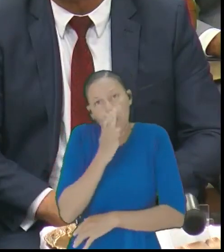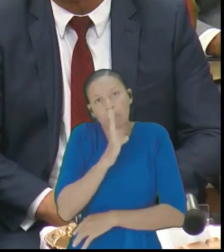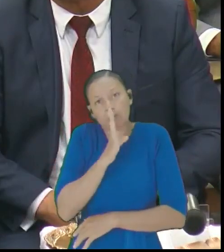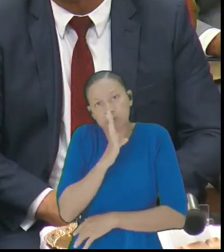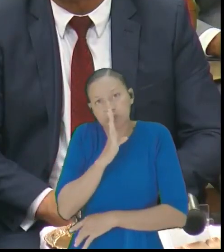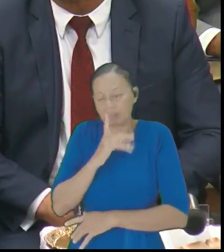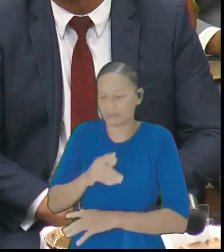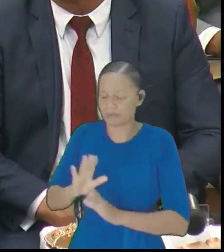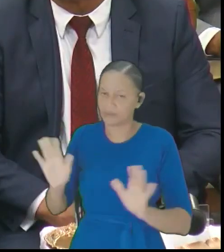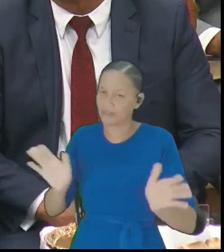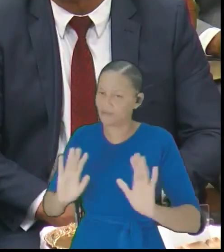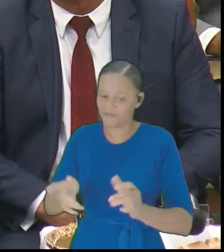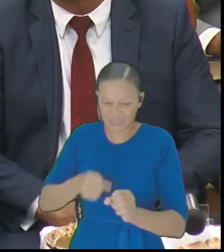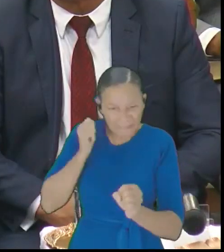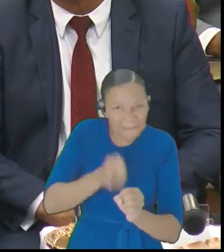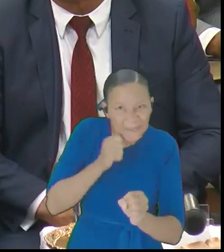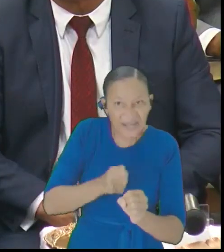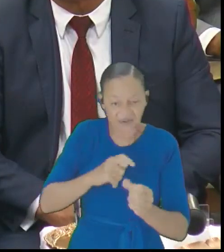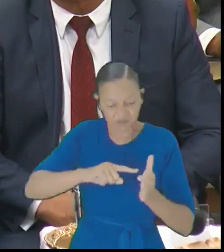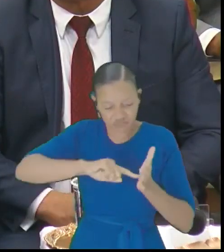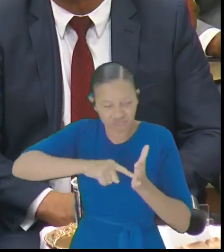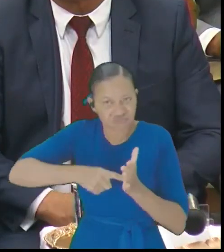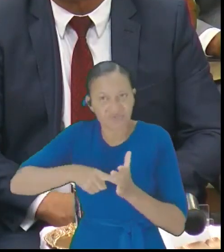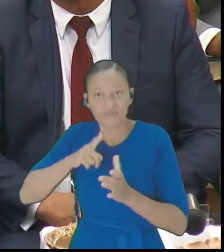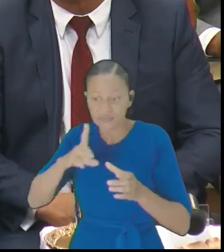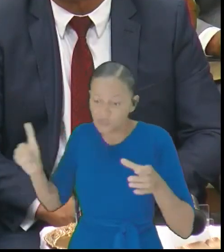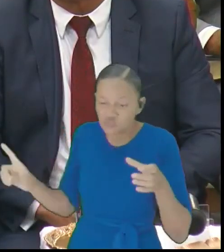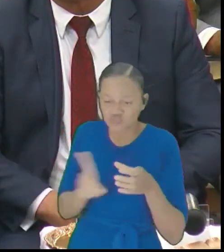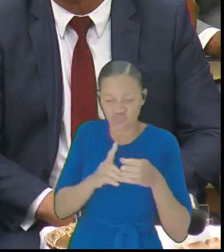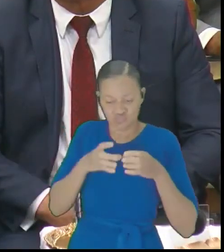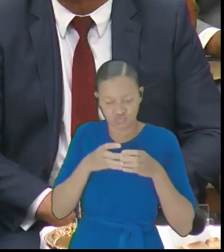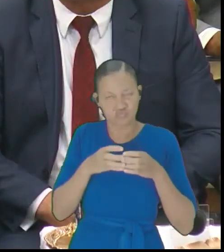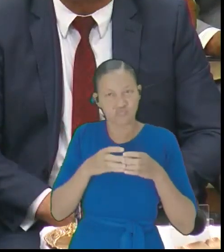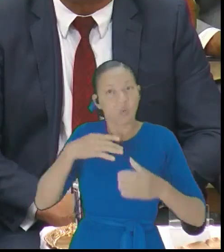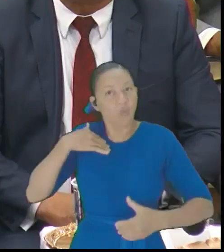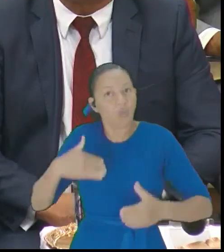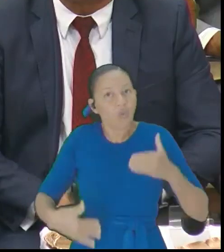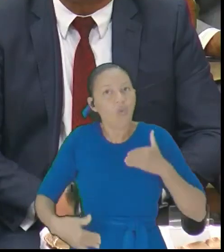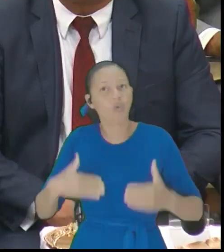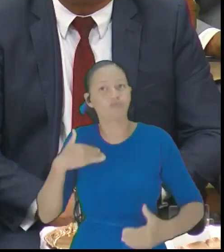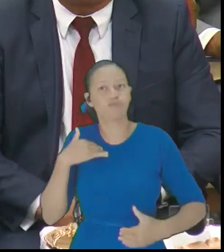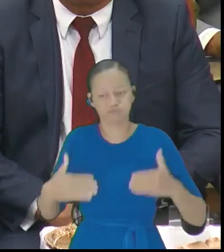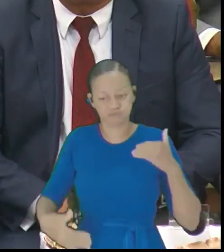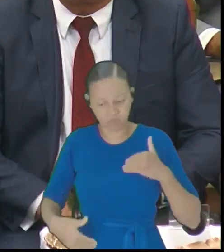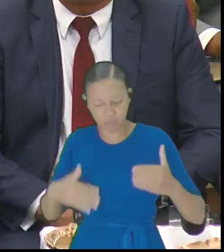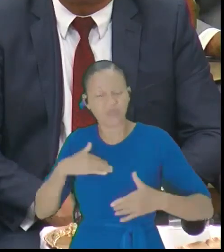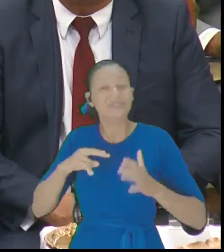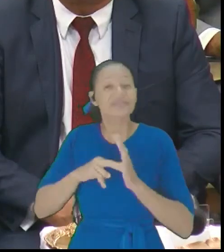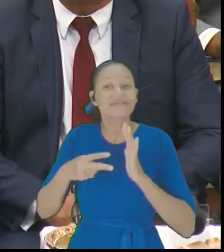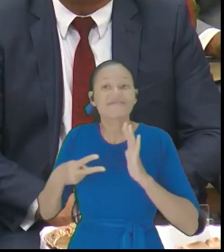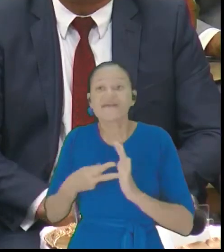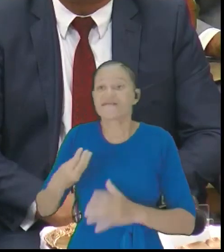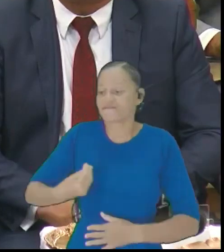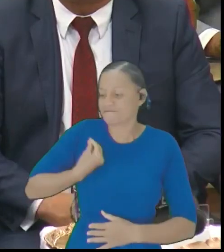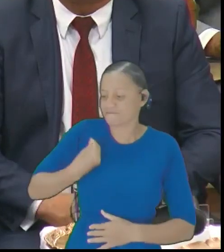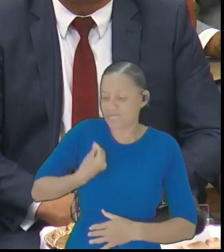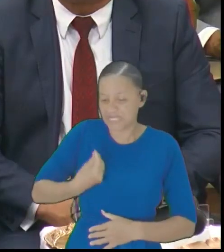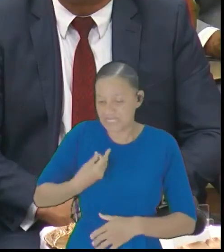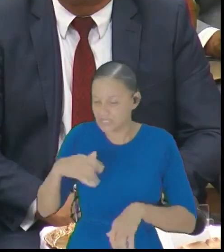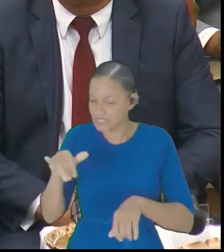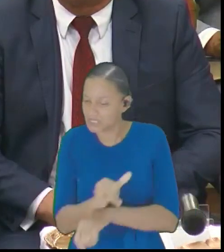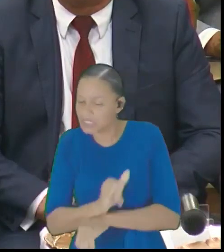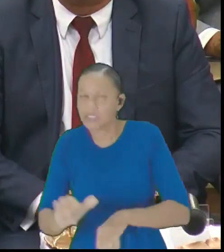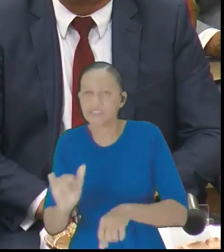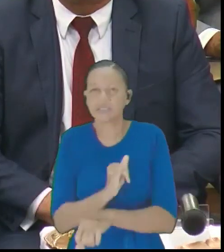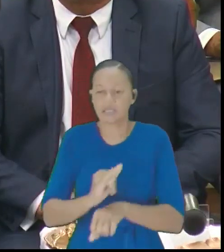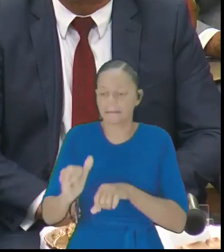prego, parafuso, você é membro do corpo, irmão. O corpo é vivo, o corpo é dinâmico, o